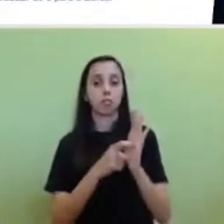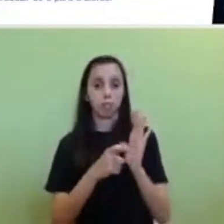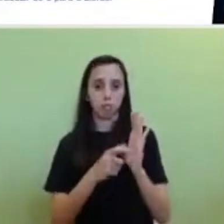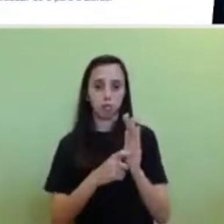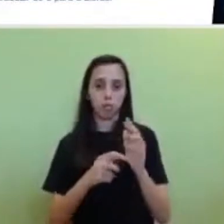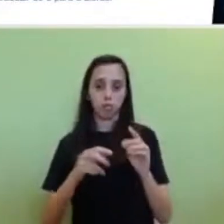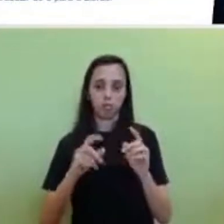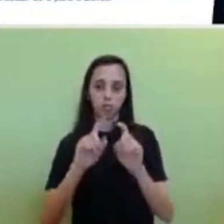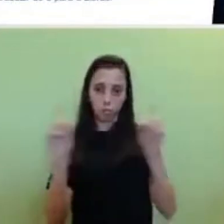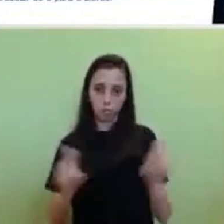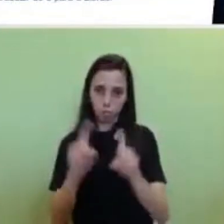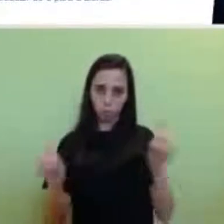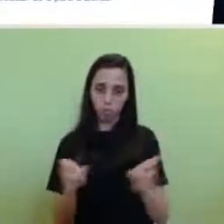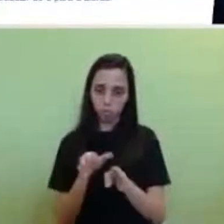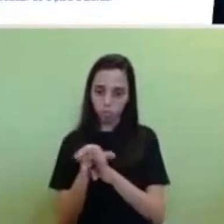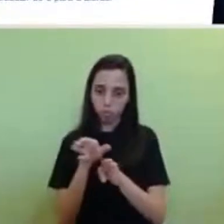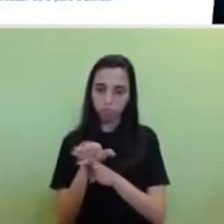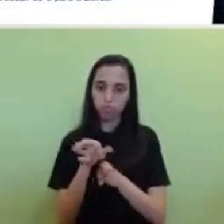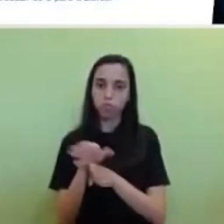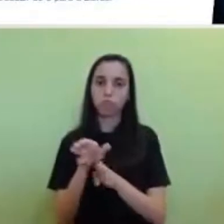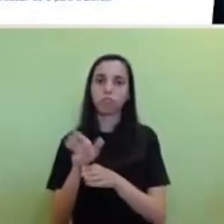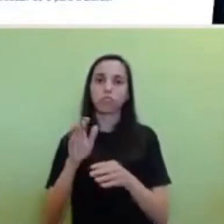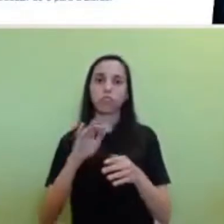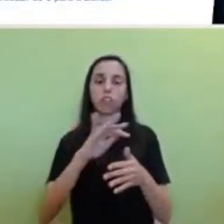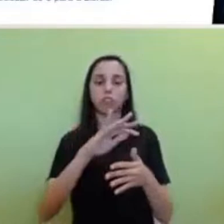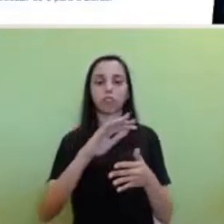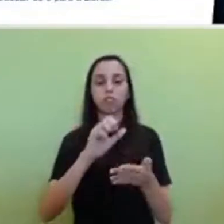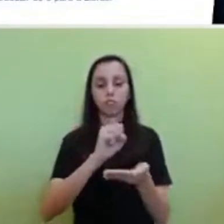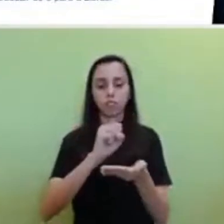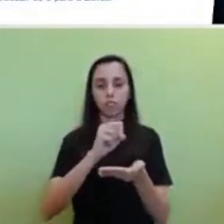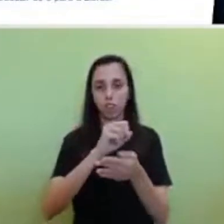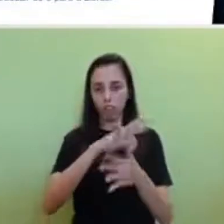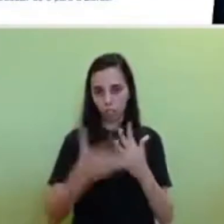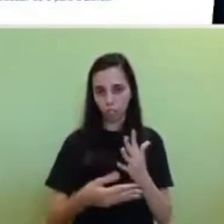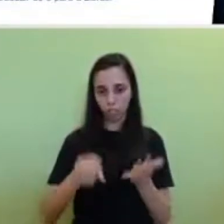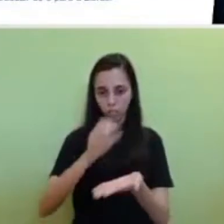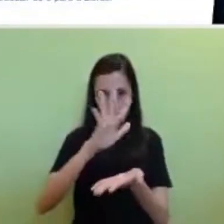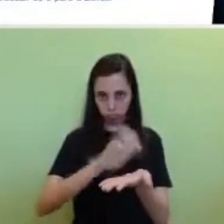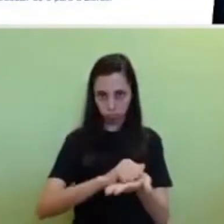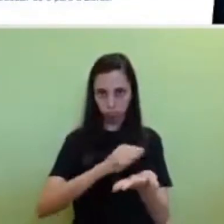para auxiliar na tradução para a língua de sinais escrita, né?